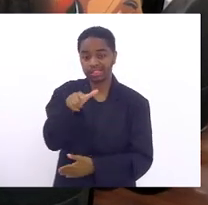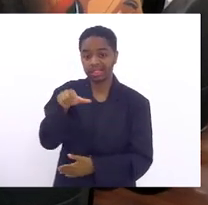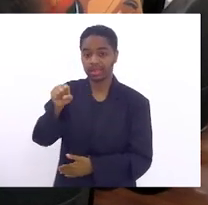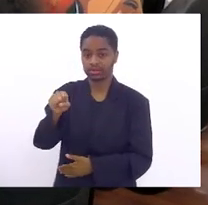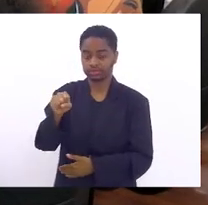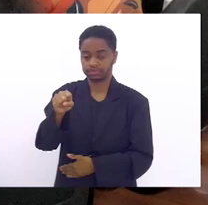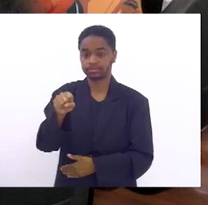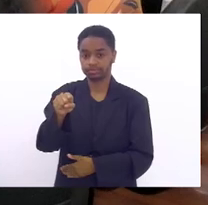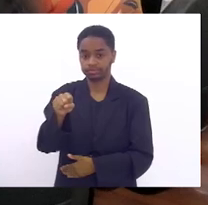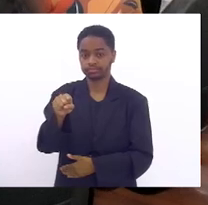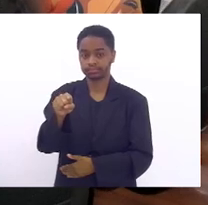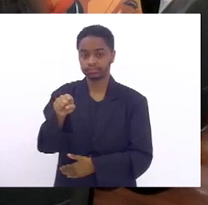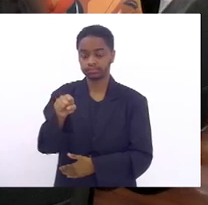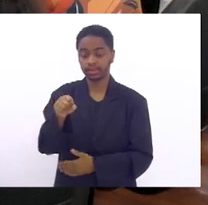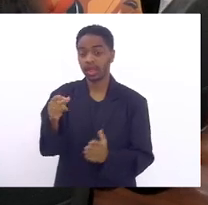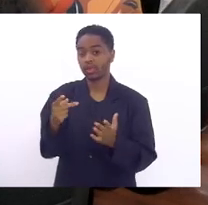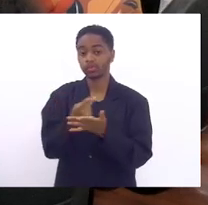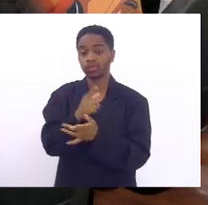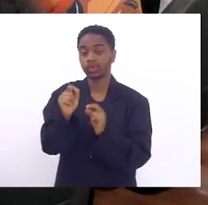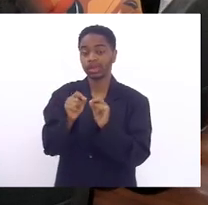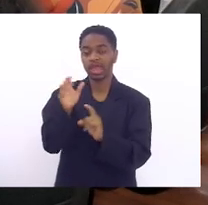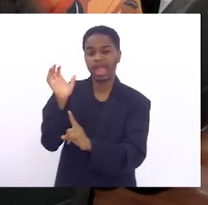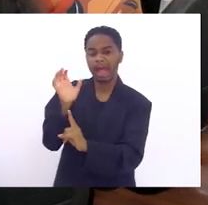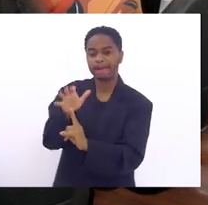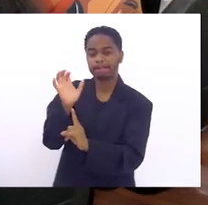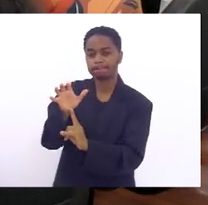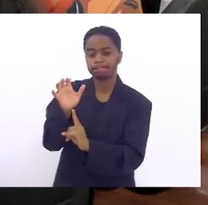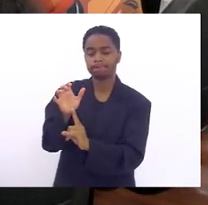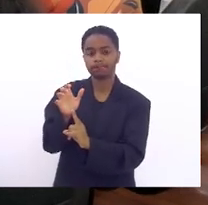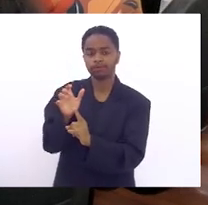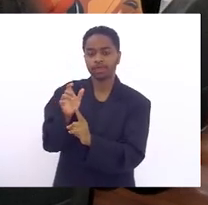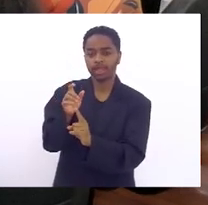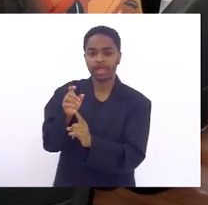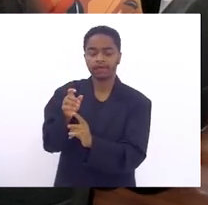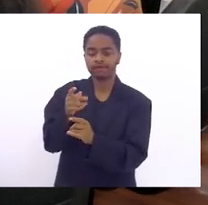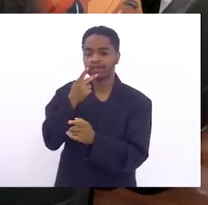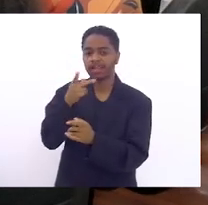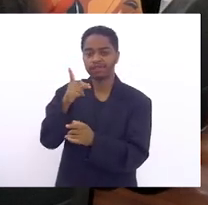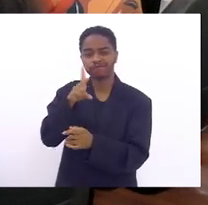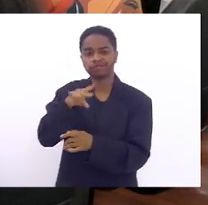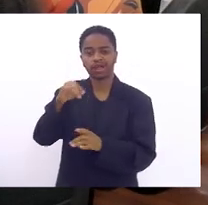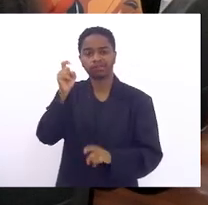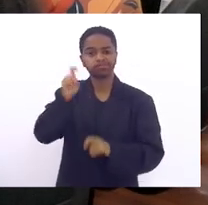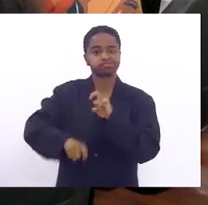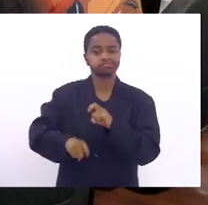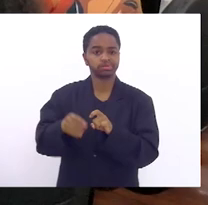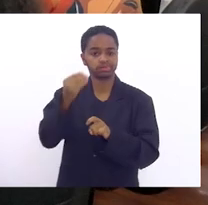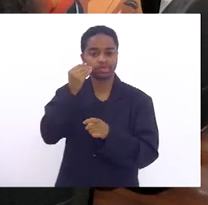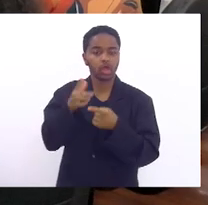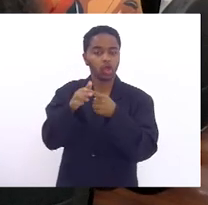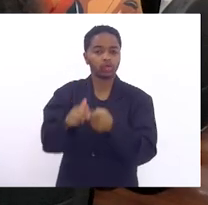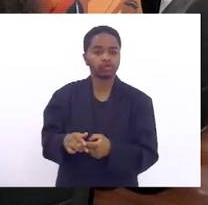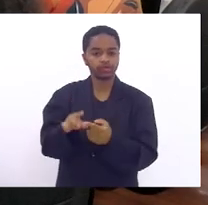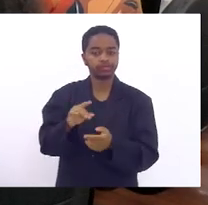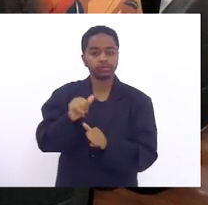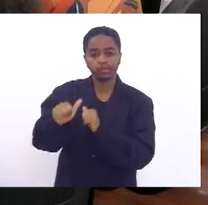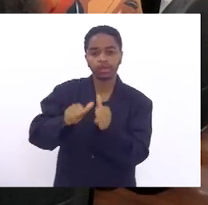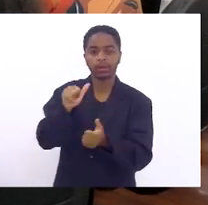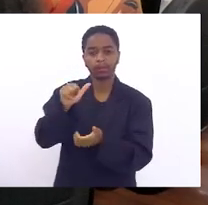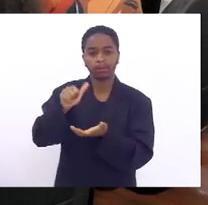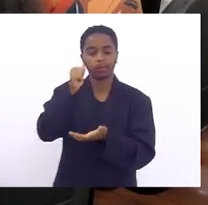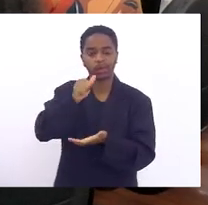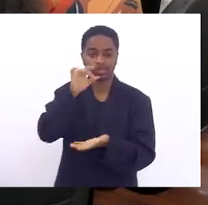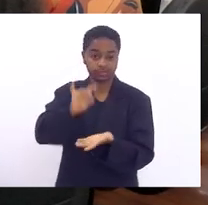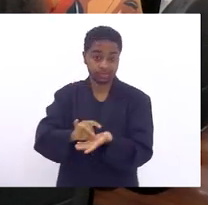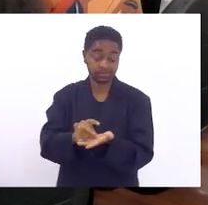e sendo ameaçadas de estupro corretivo Então você vamos observar essas mulheres que